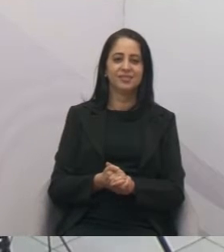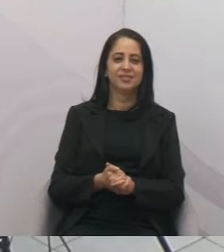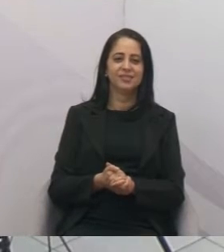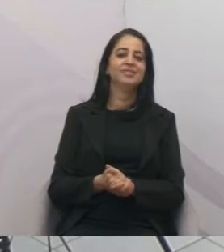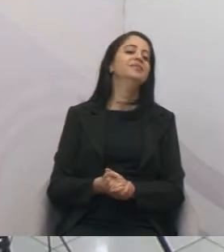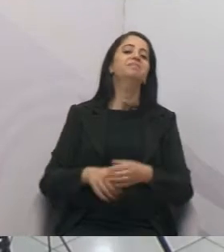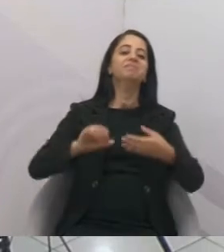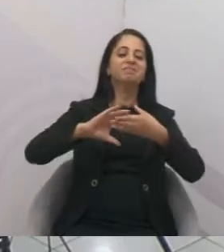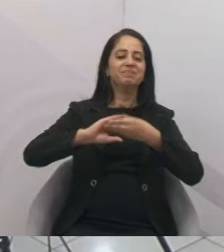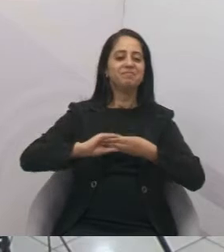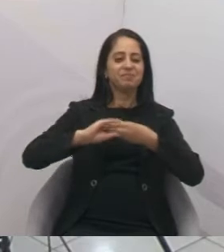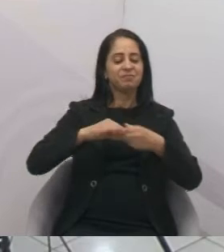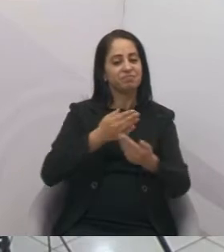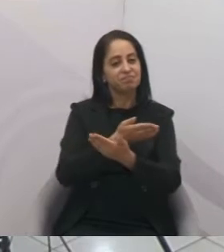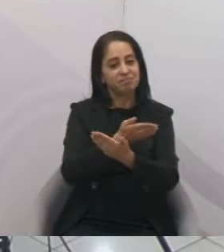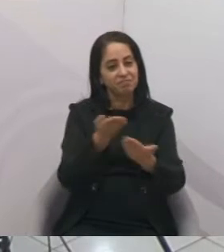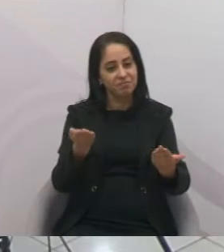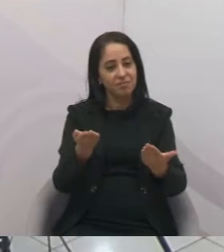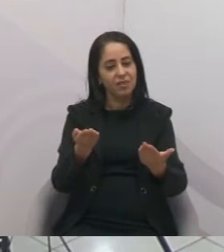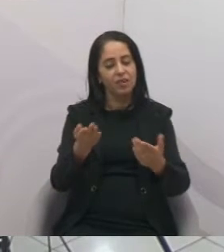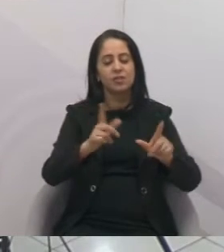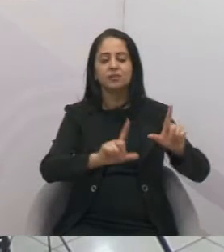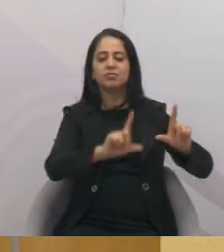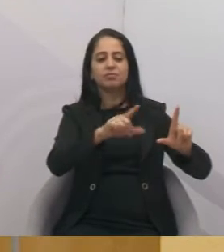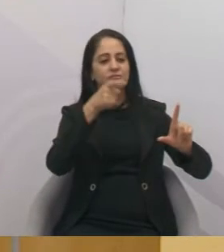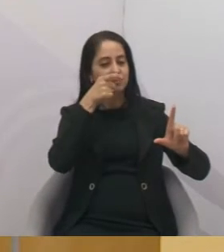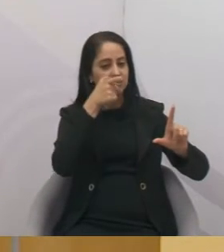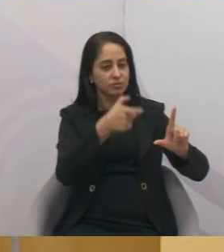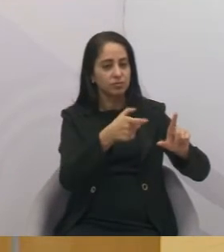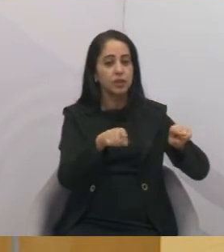Quero cumprimentar todos que nos acompanham, os